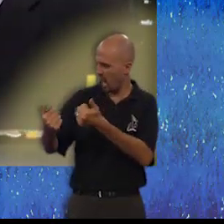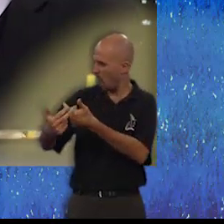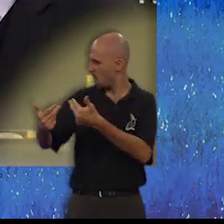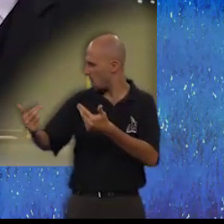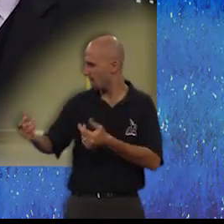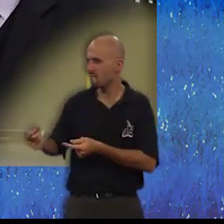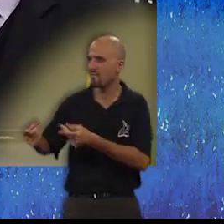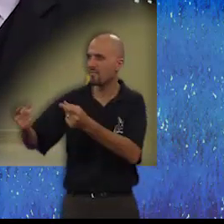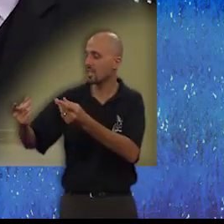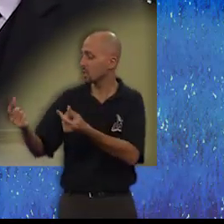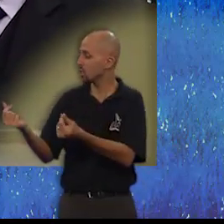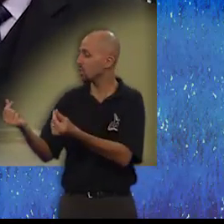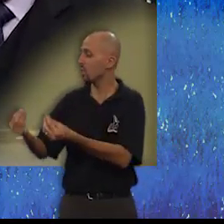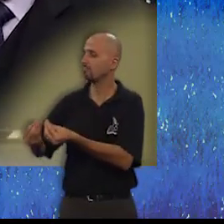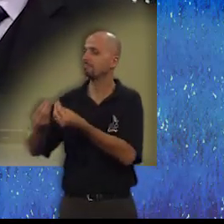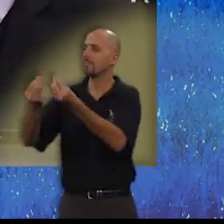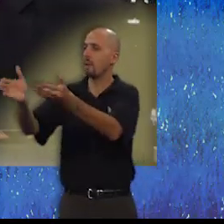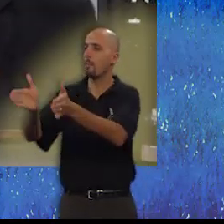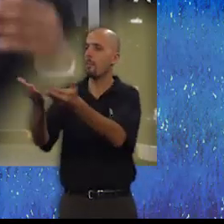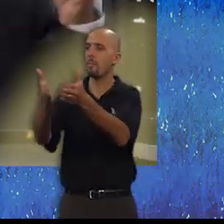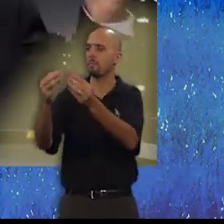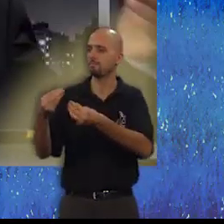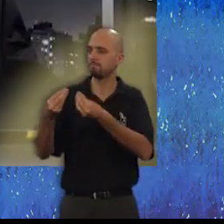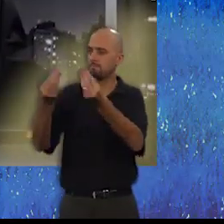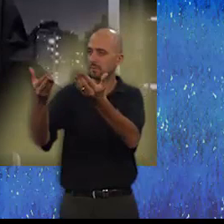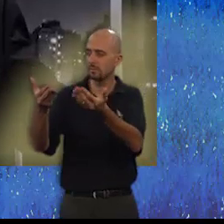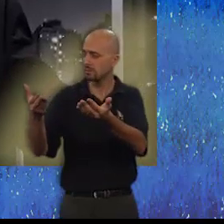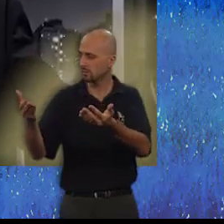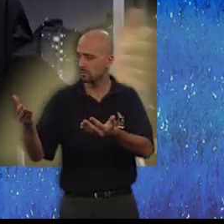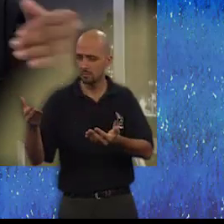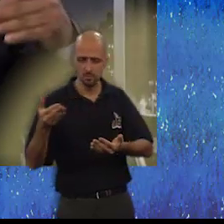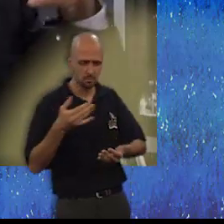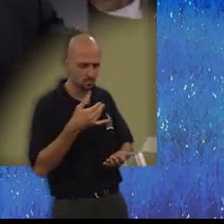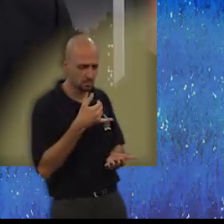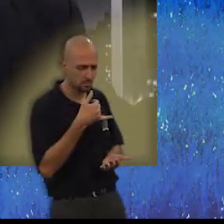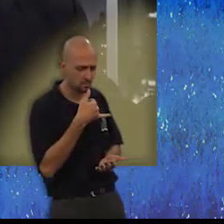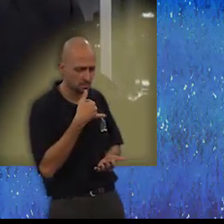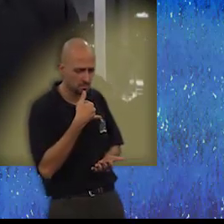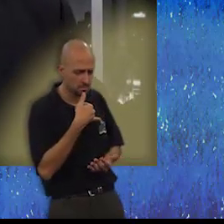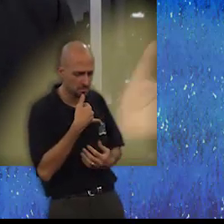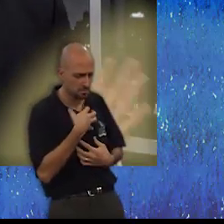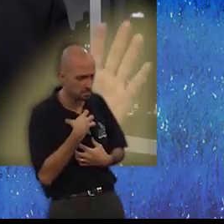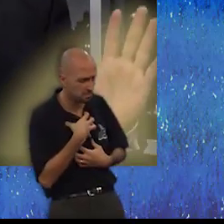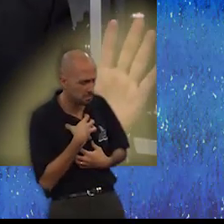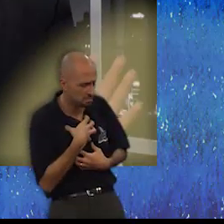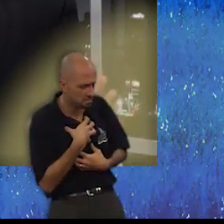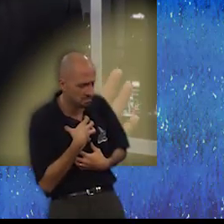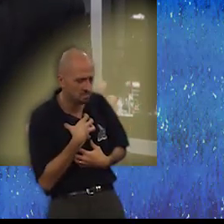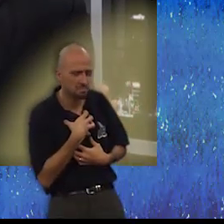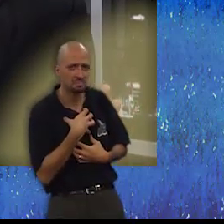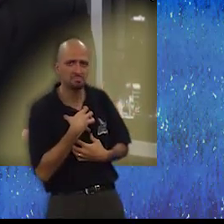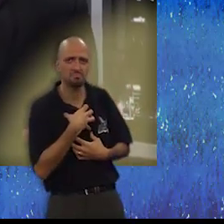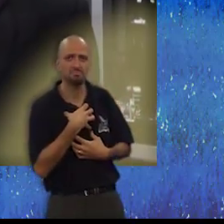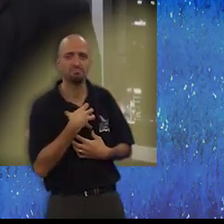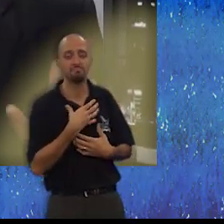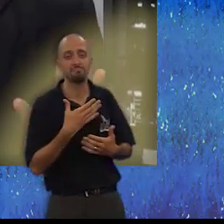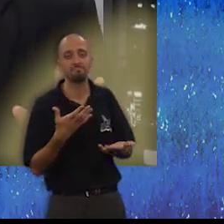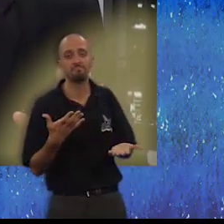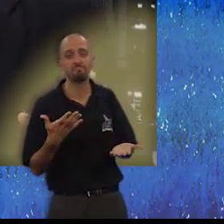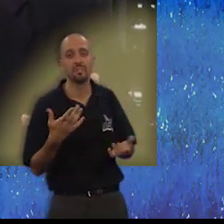ter um tesouro no céu. A Bíblia diz que esse jovem foi embora triste e até hoje não voltou. Por